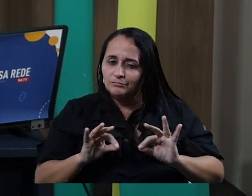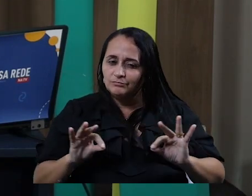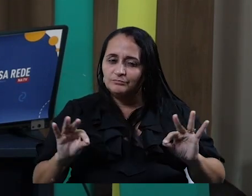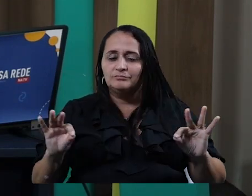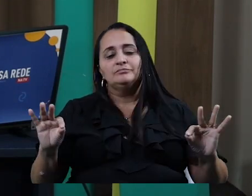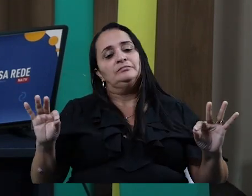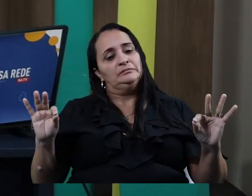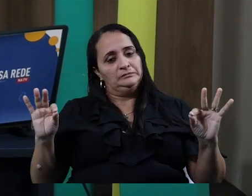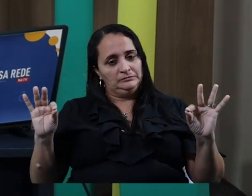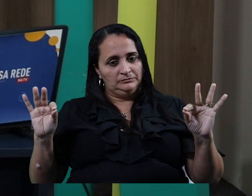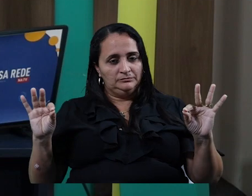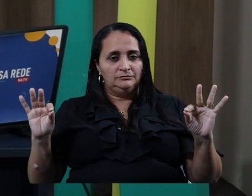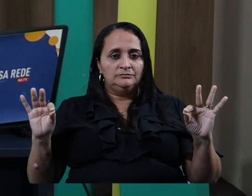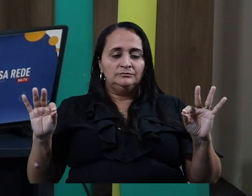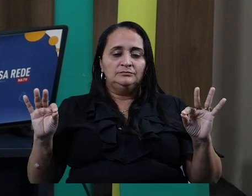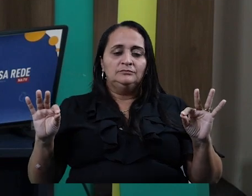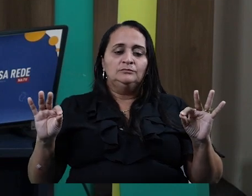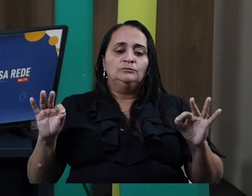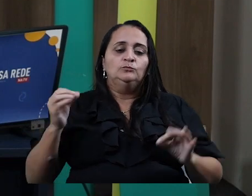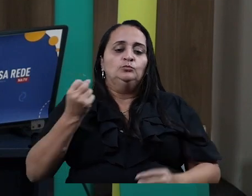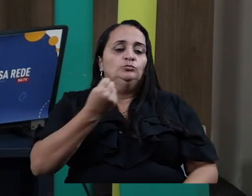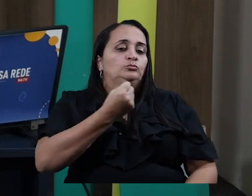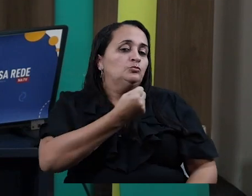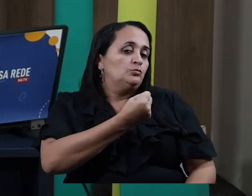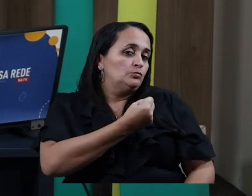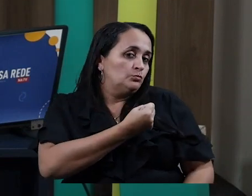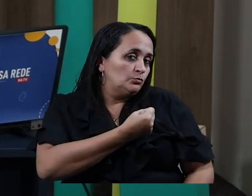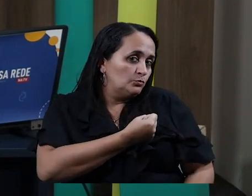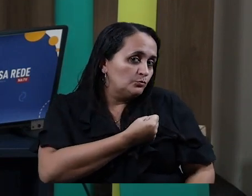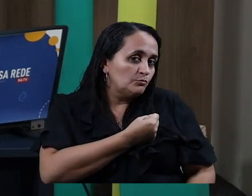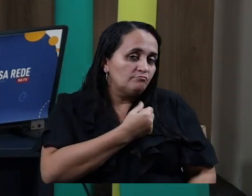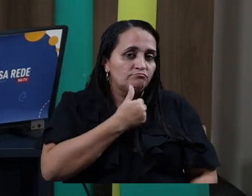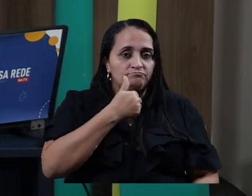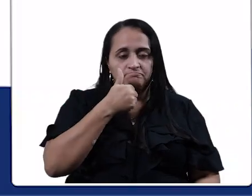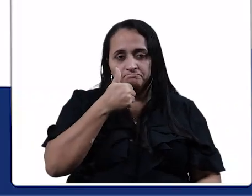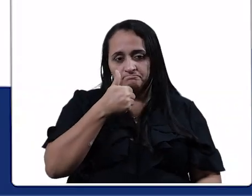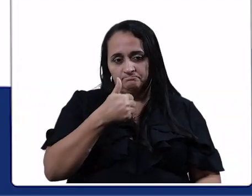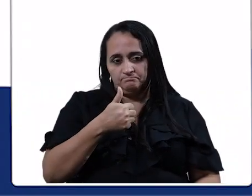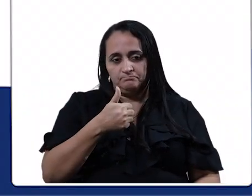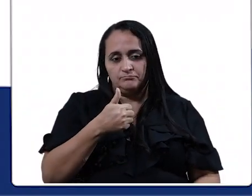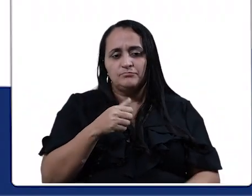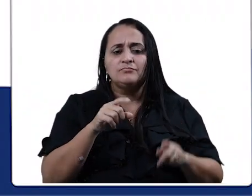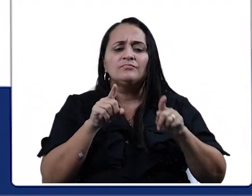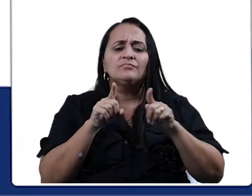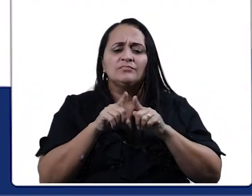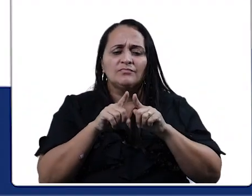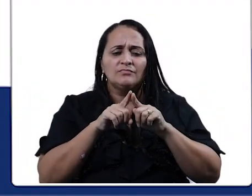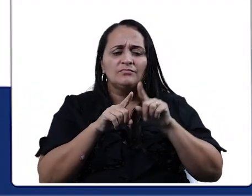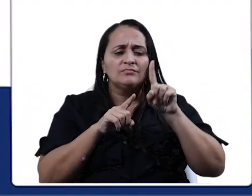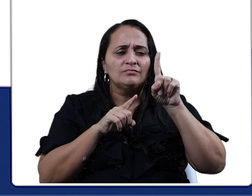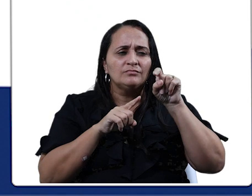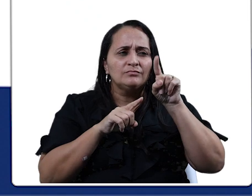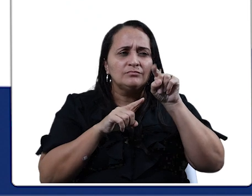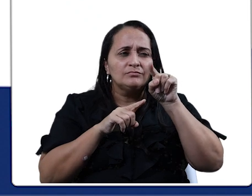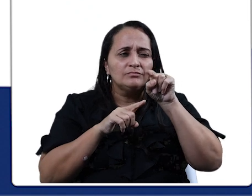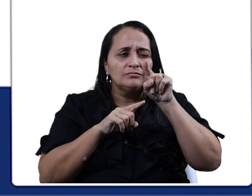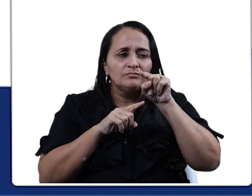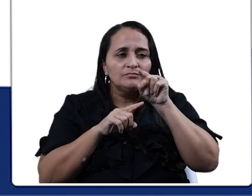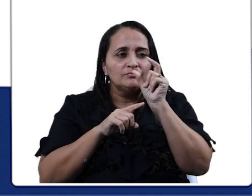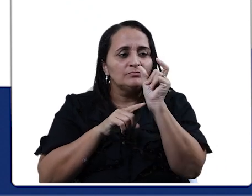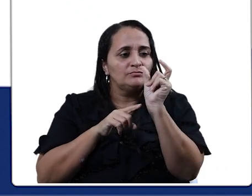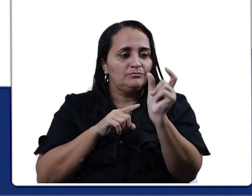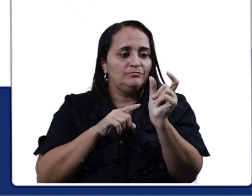a gente mede tanto o número inteiro, né? Como essas frações de